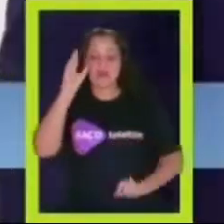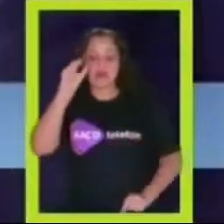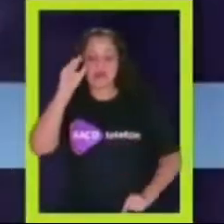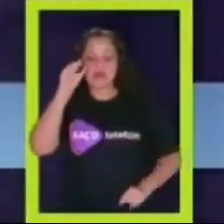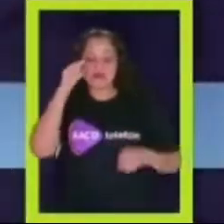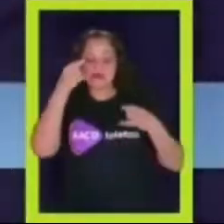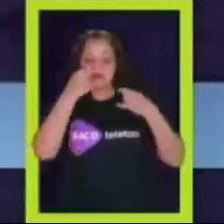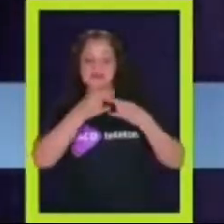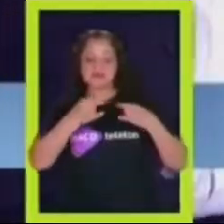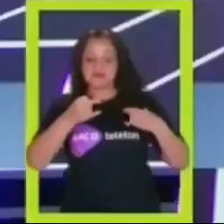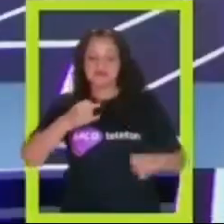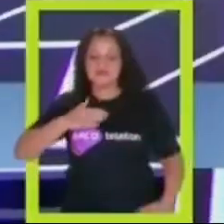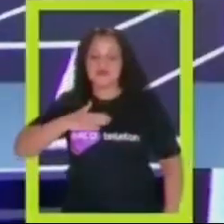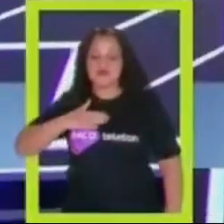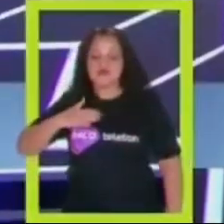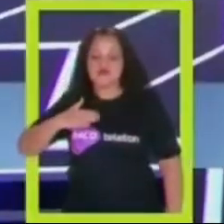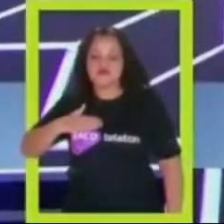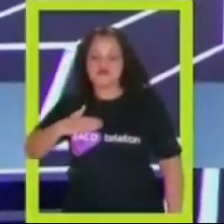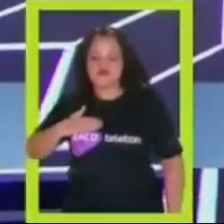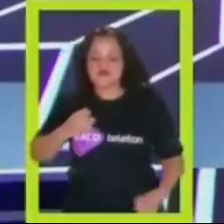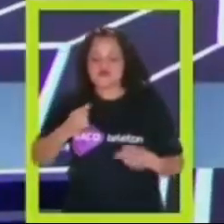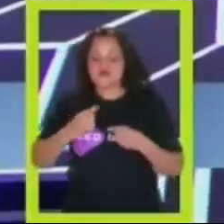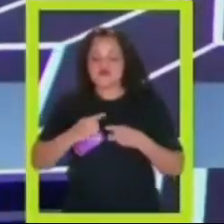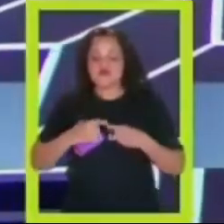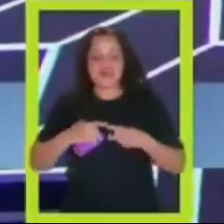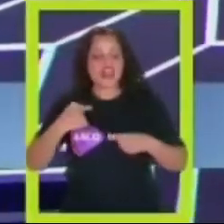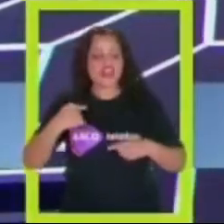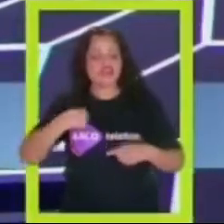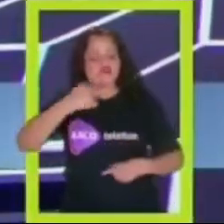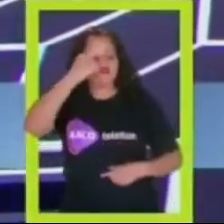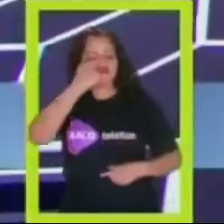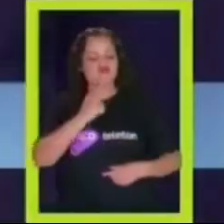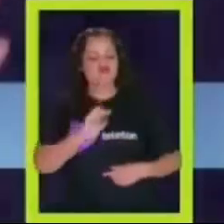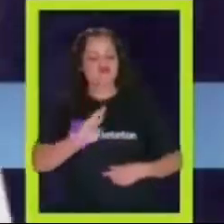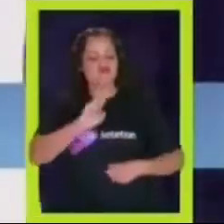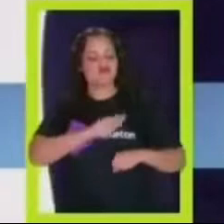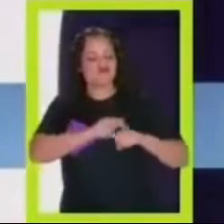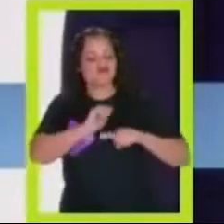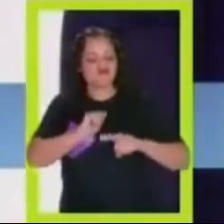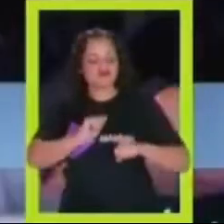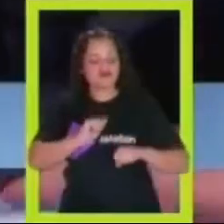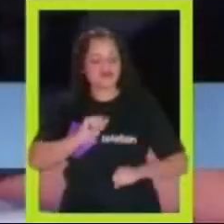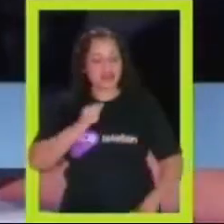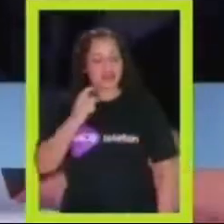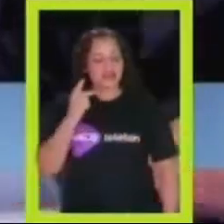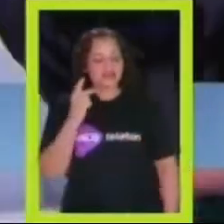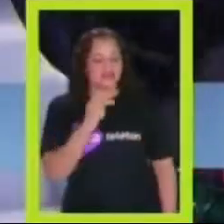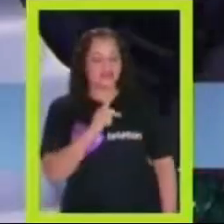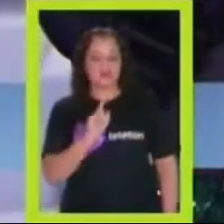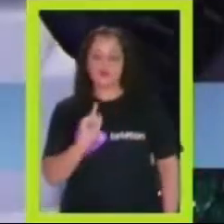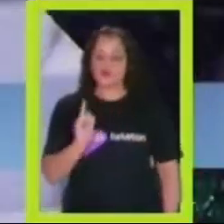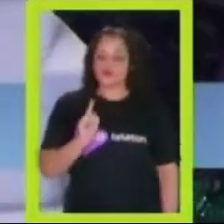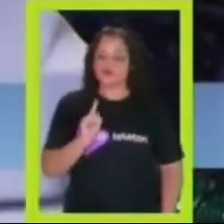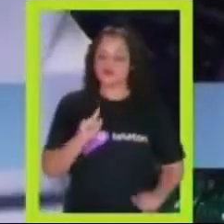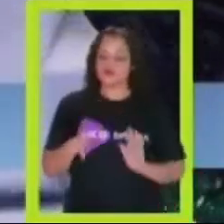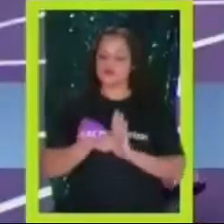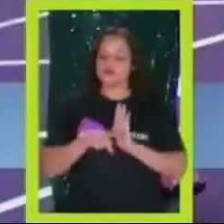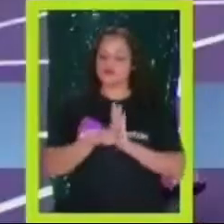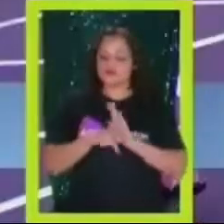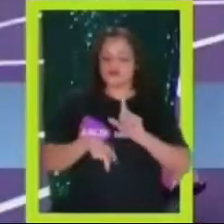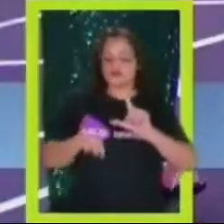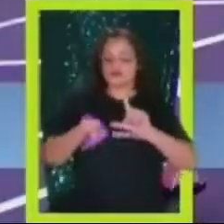Então esse envelope... É seu, não, é do Teleton, não, né? Eu vou doar, ele vai doar através da minha mão. Mas tá então, bom. Você fica